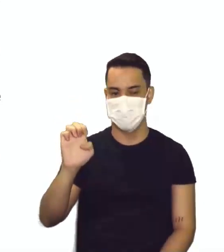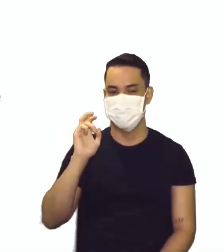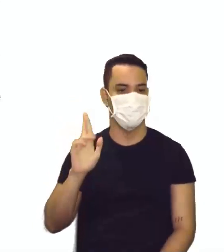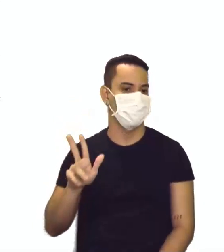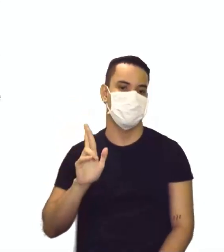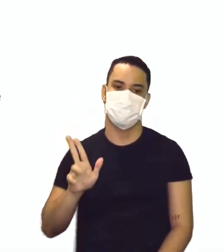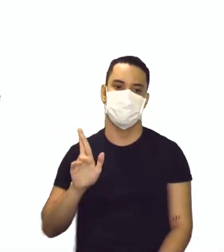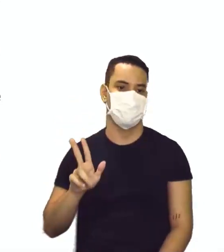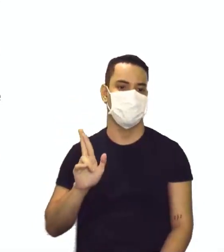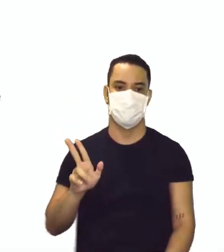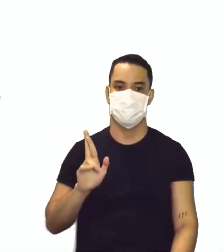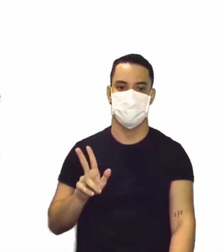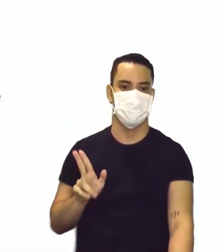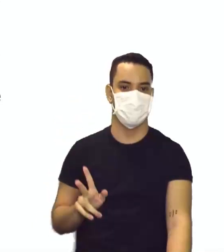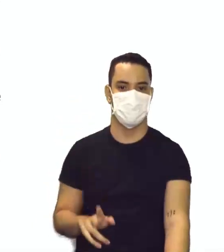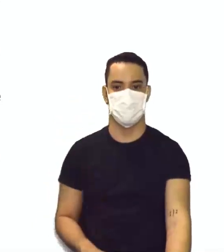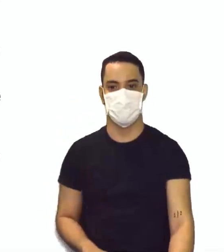é.